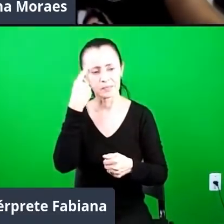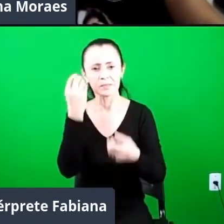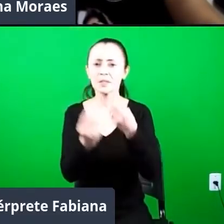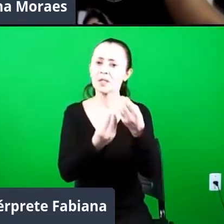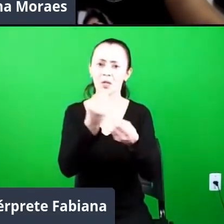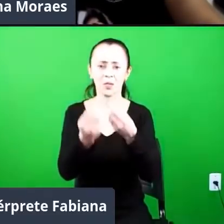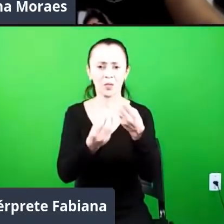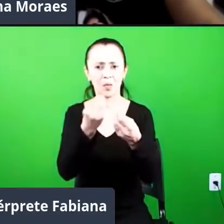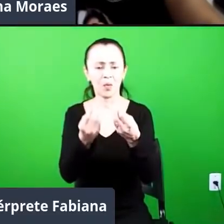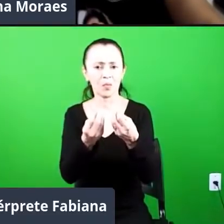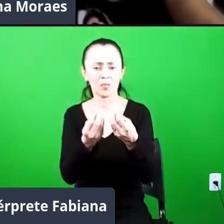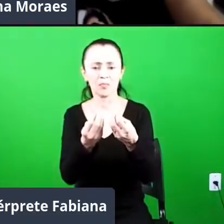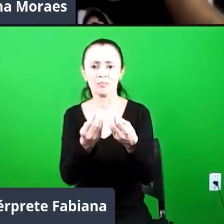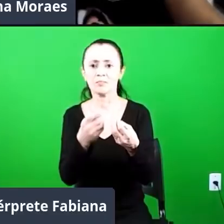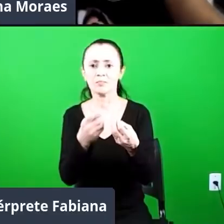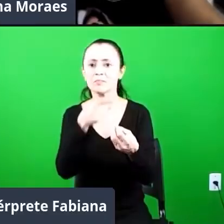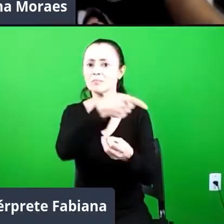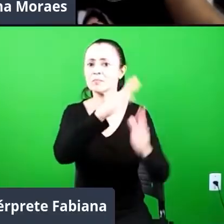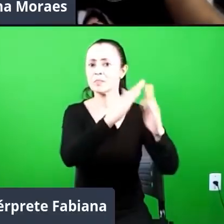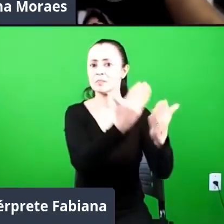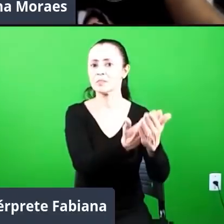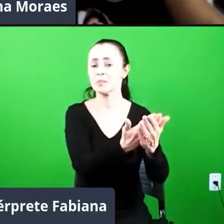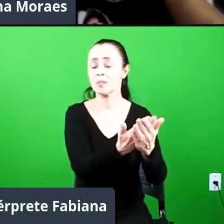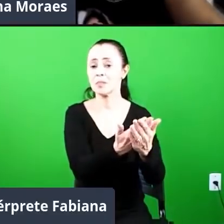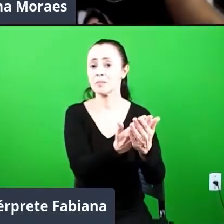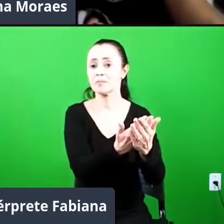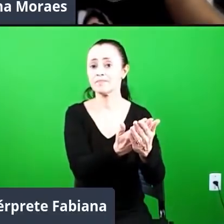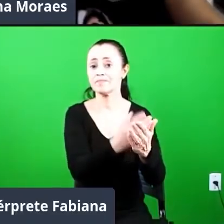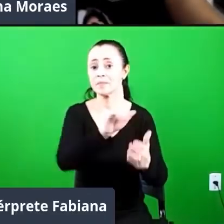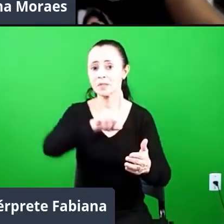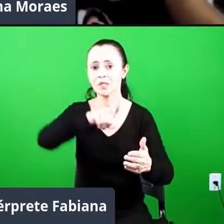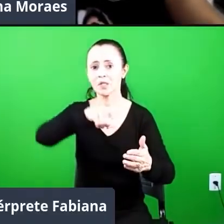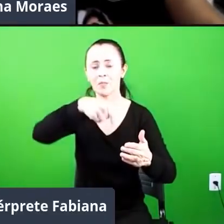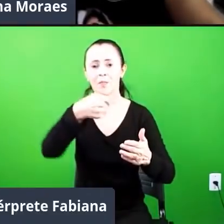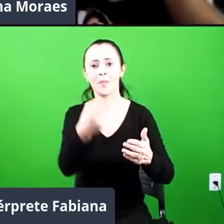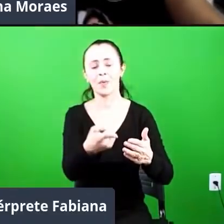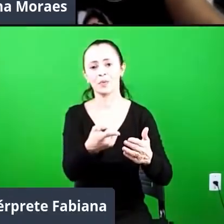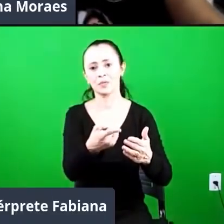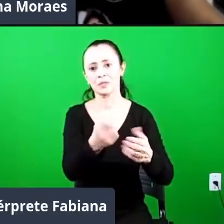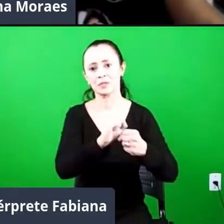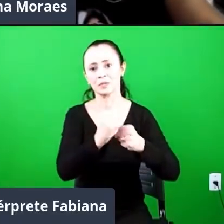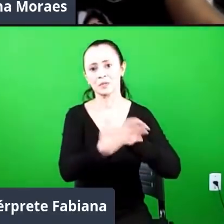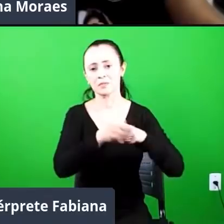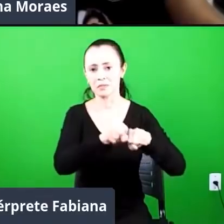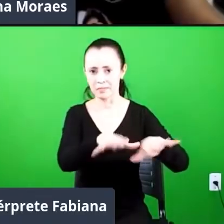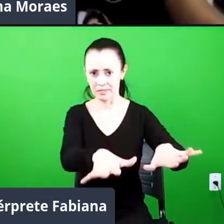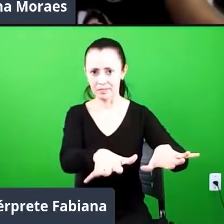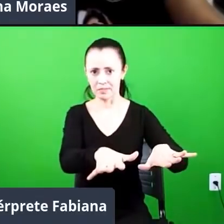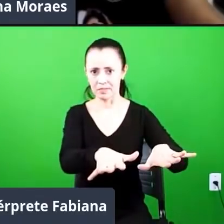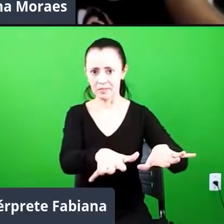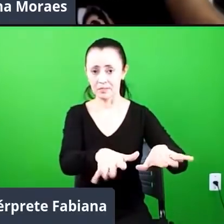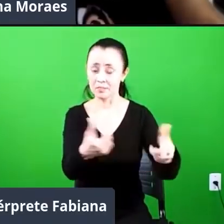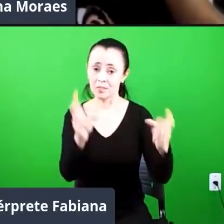a escola pós-pandemia? Né? Eu acho que é uma outra live para um outro momento, né, Adriana? É isso. Sim.